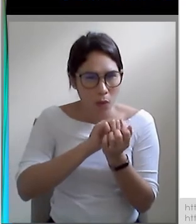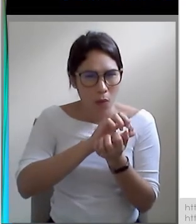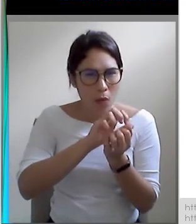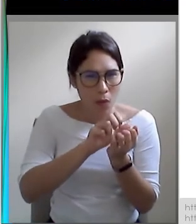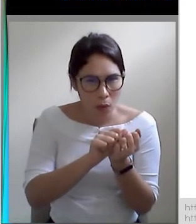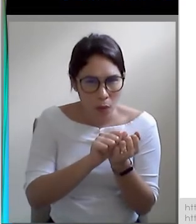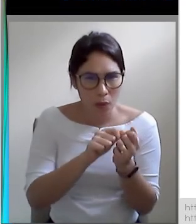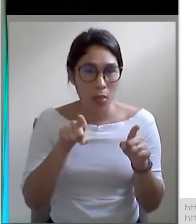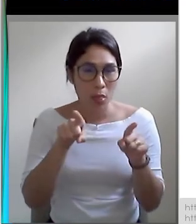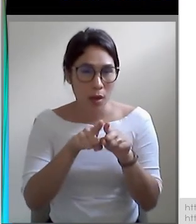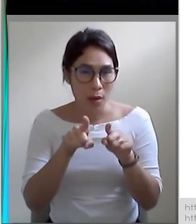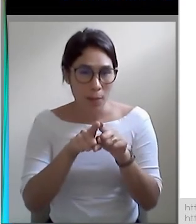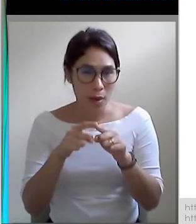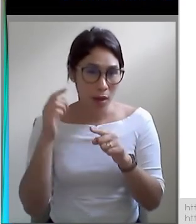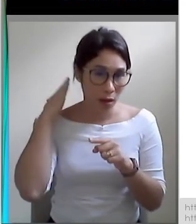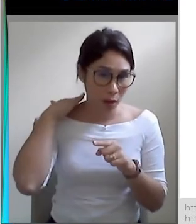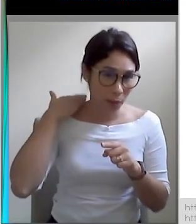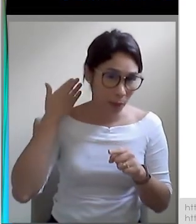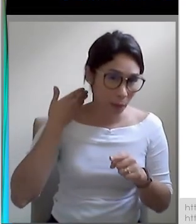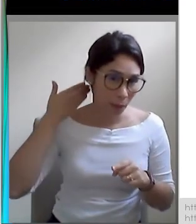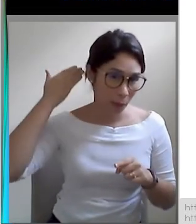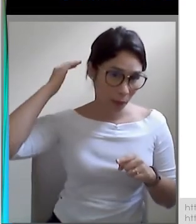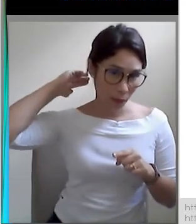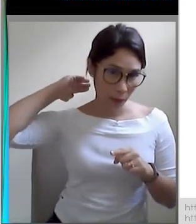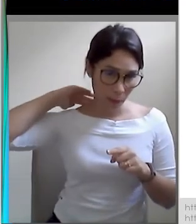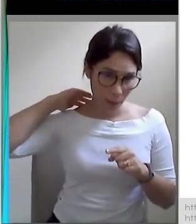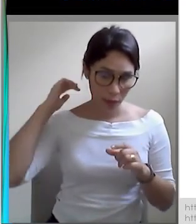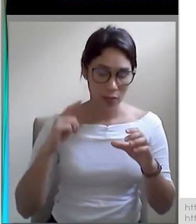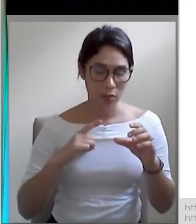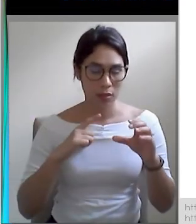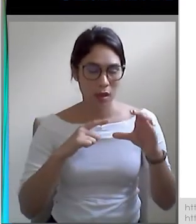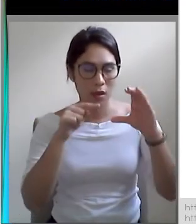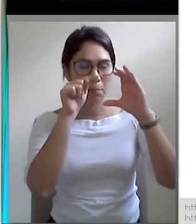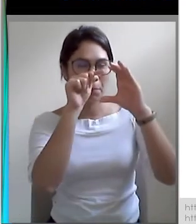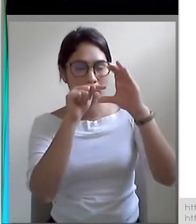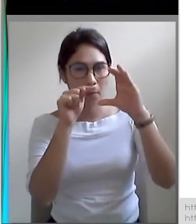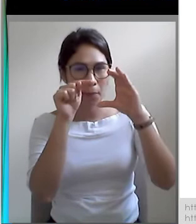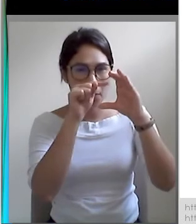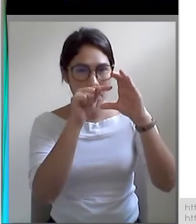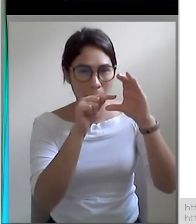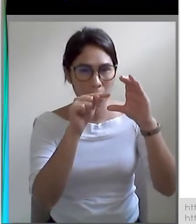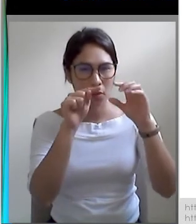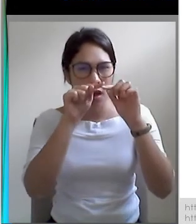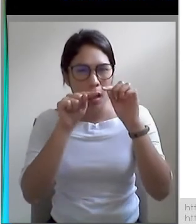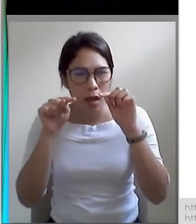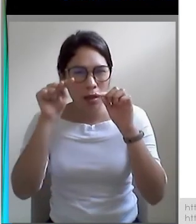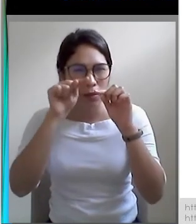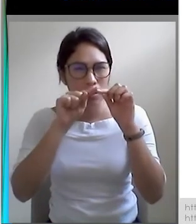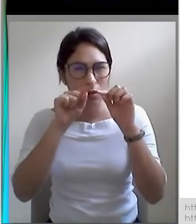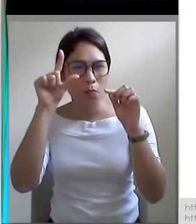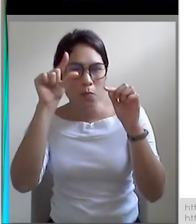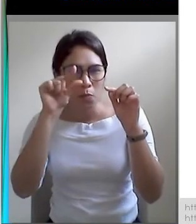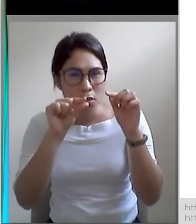Ruminantes e camelídeos apresentam grânulos arredondados muito pequenos e numerosos.